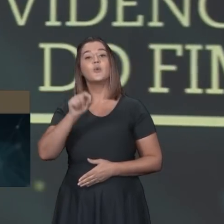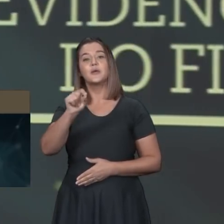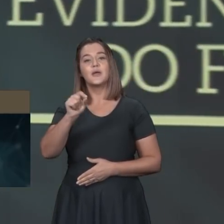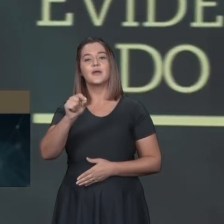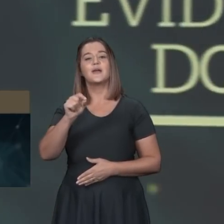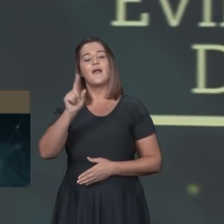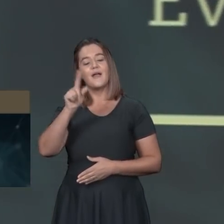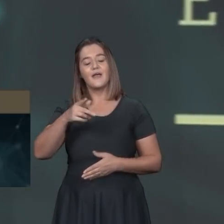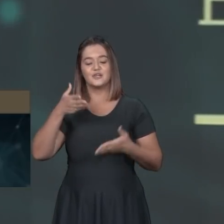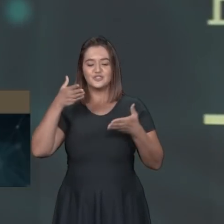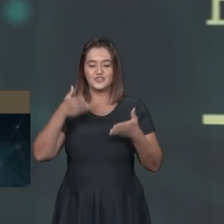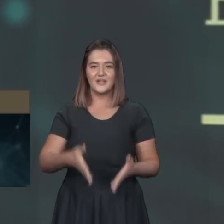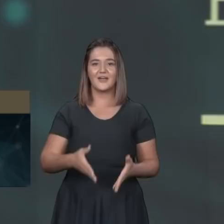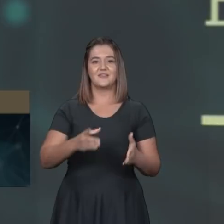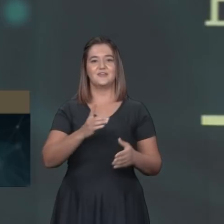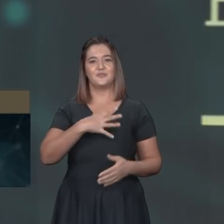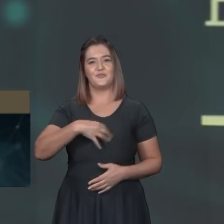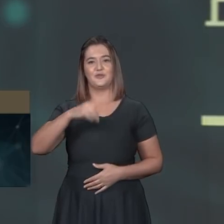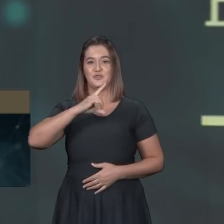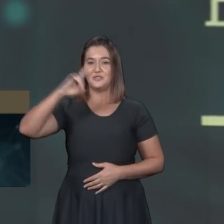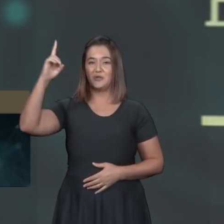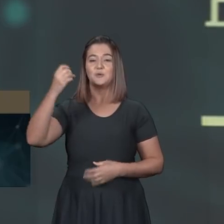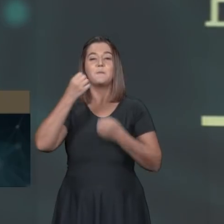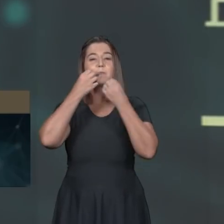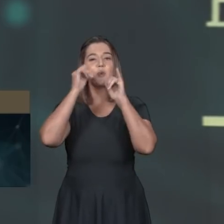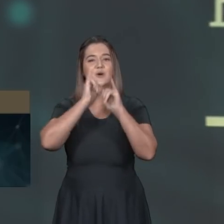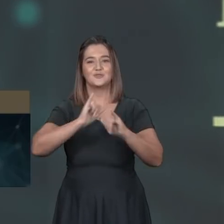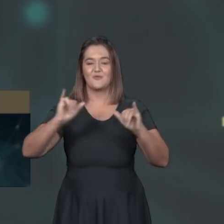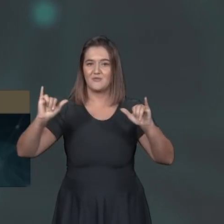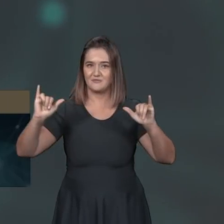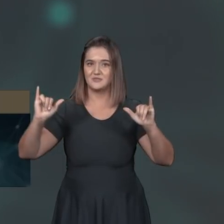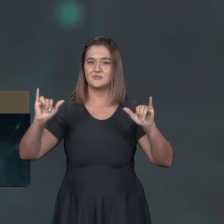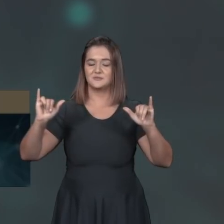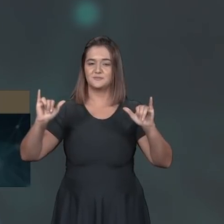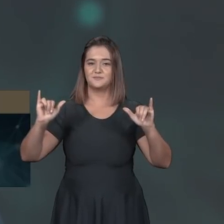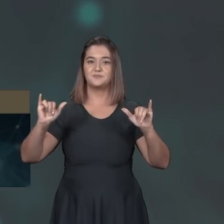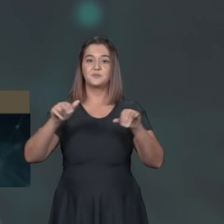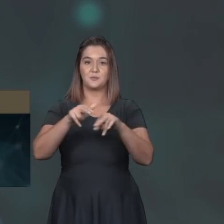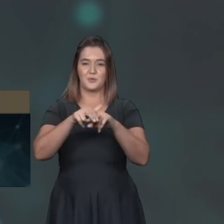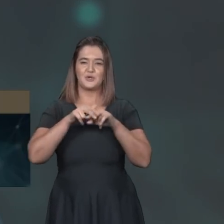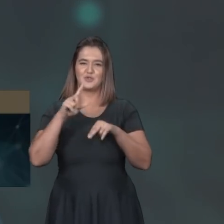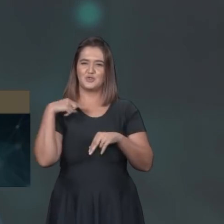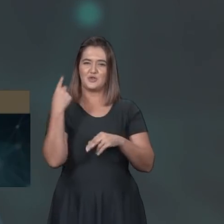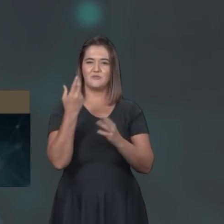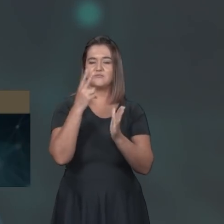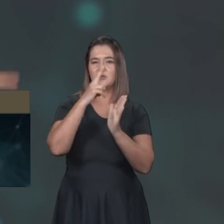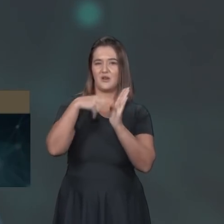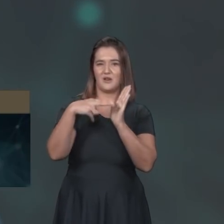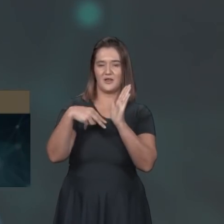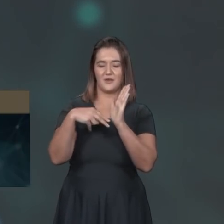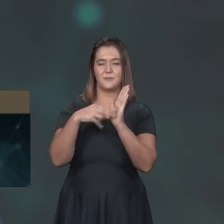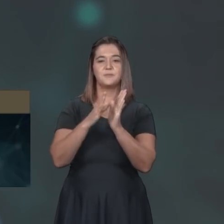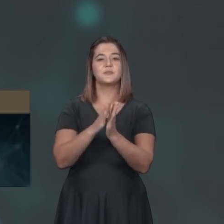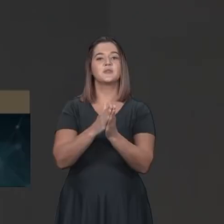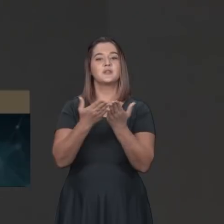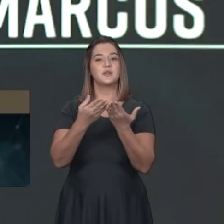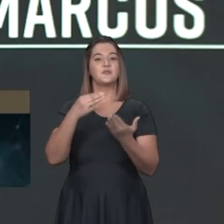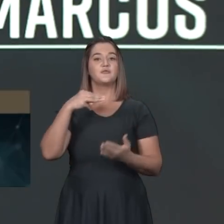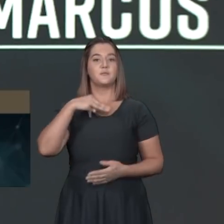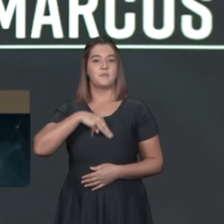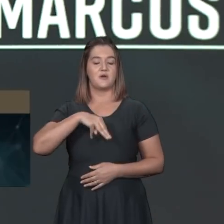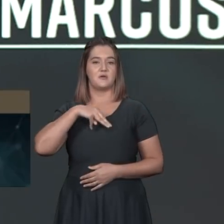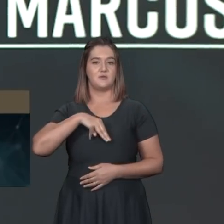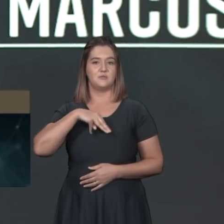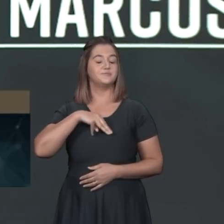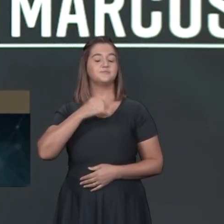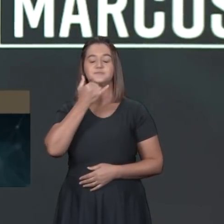causa disso que quando você abre a Bíblia, é a última passagem que eu quero mostrar, no livro de Marcos, só para dar uma ilustração, você encontra isso aqui.